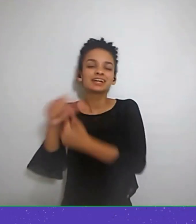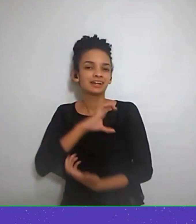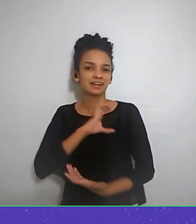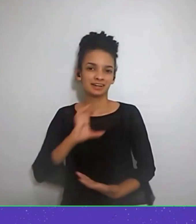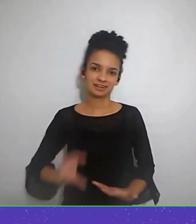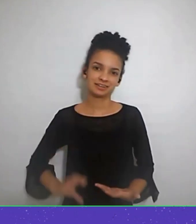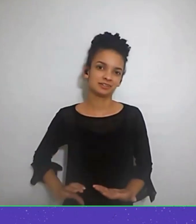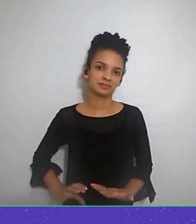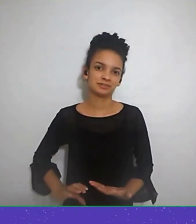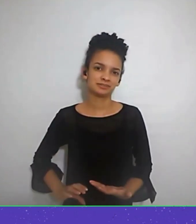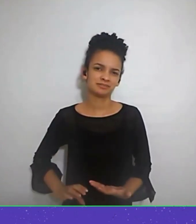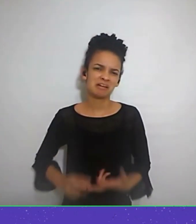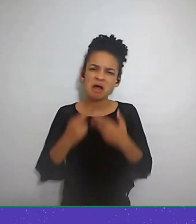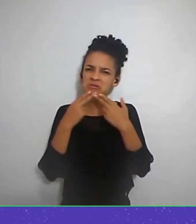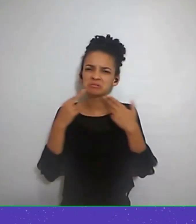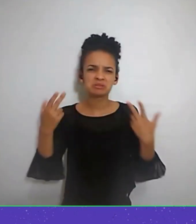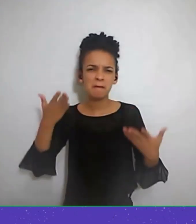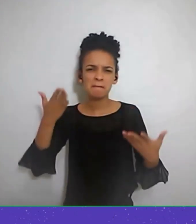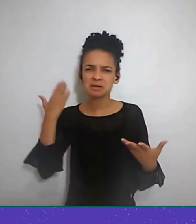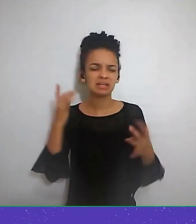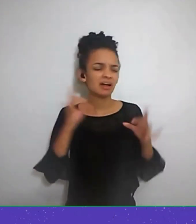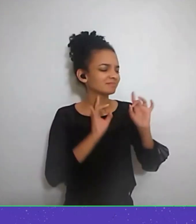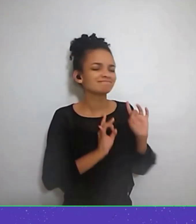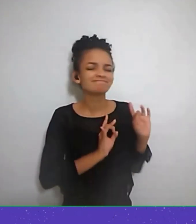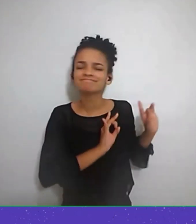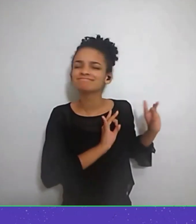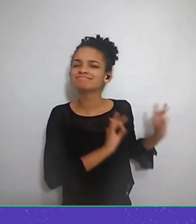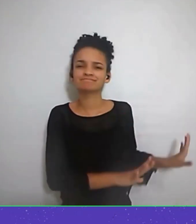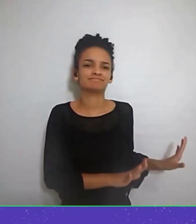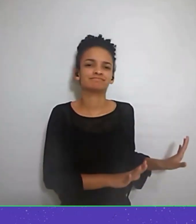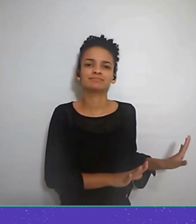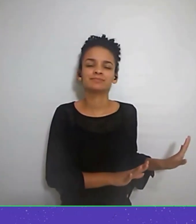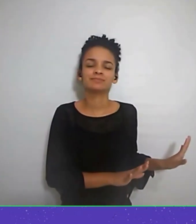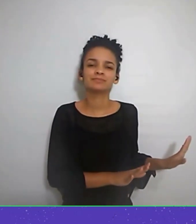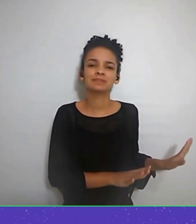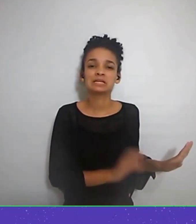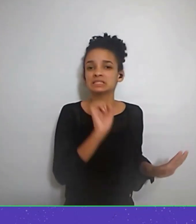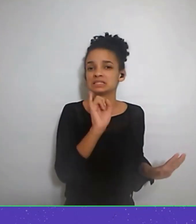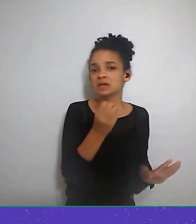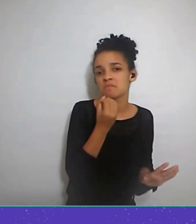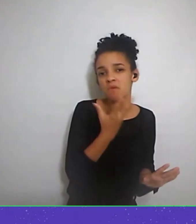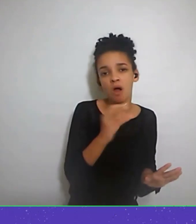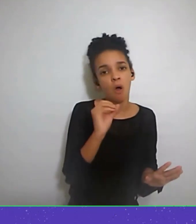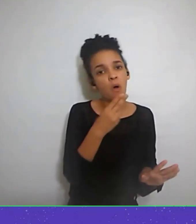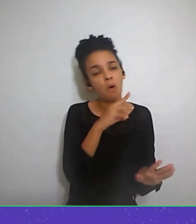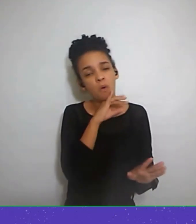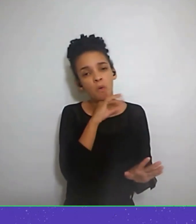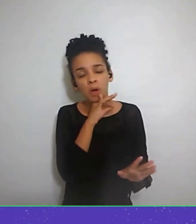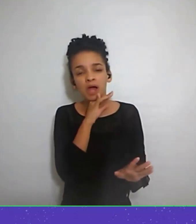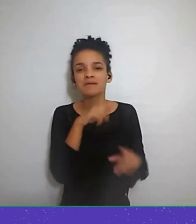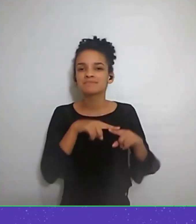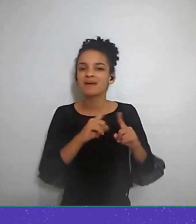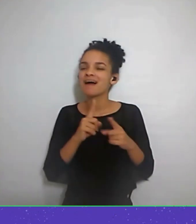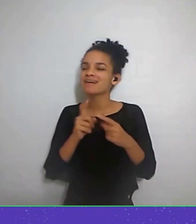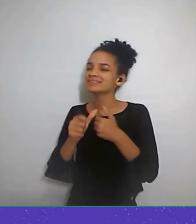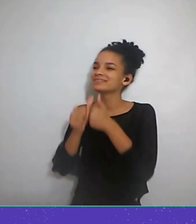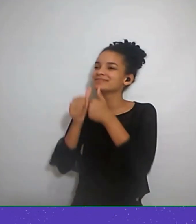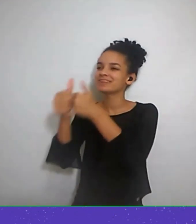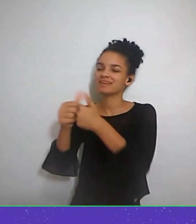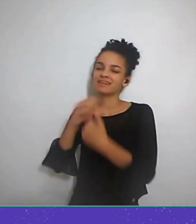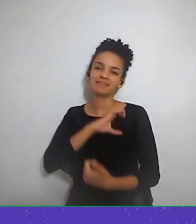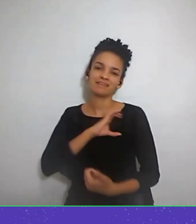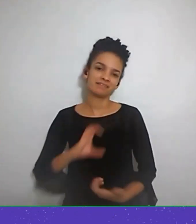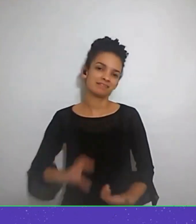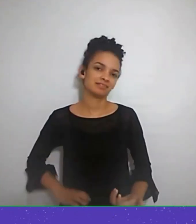as coisas para trás, sejam coisas boas, coisas ruins, para seguir a Cristo, para ganhar mais a